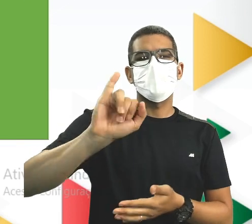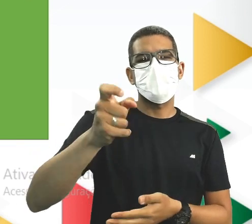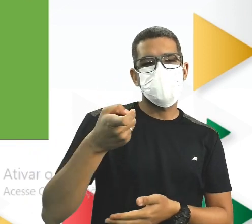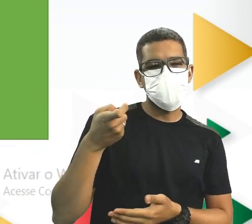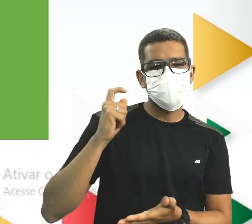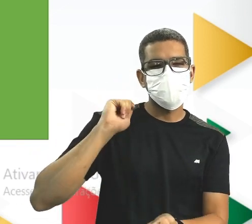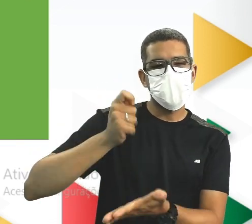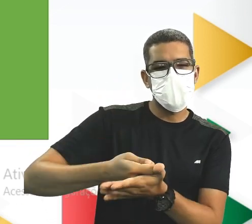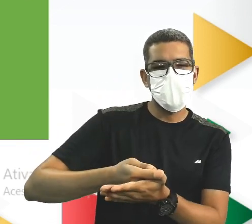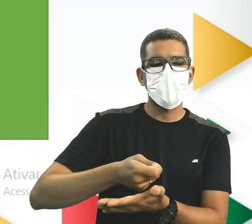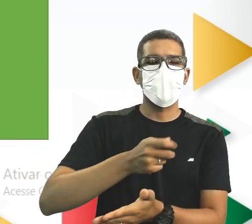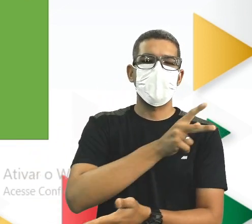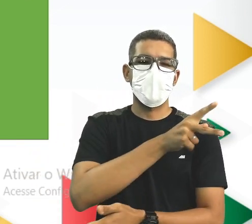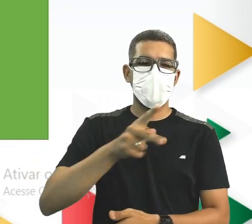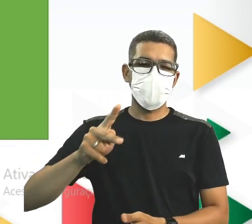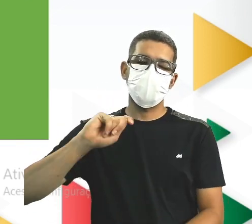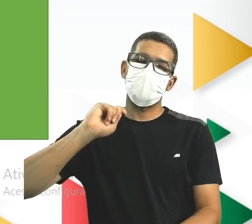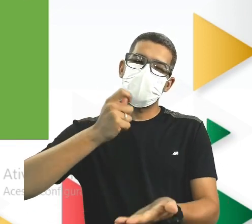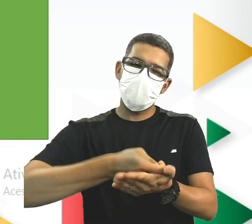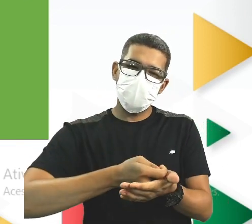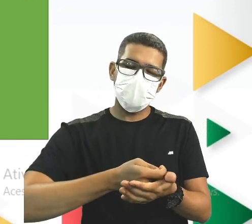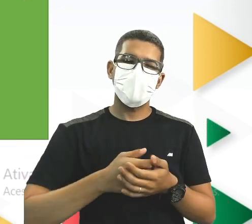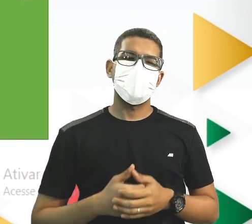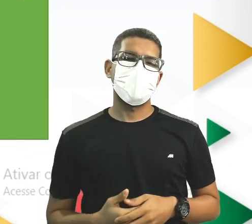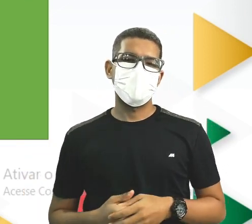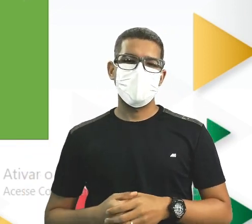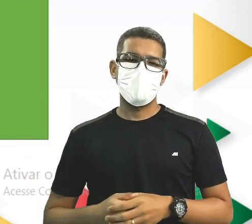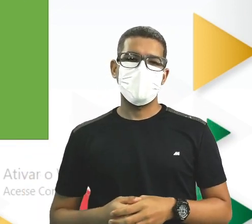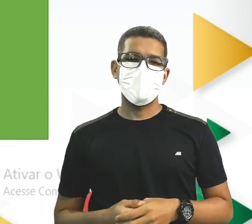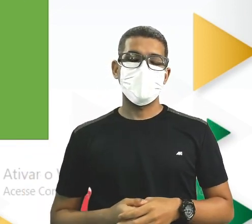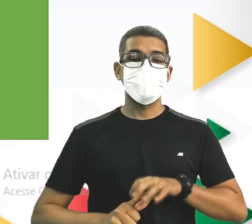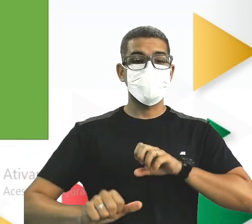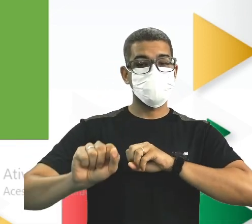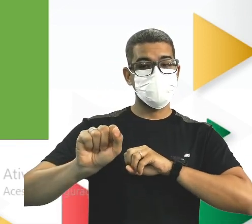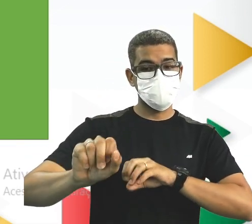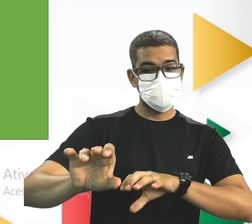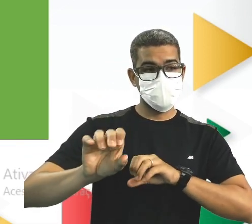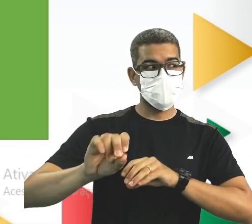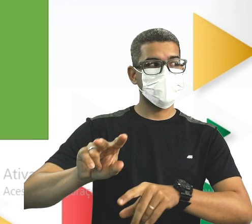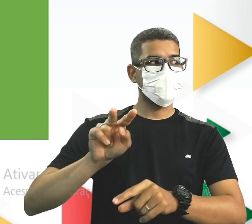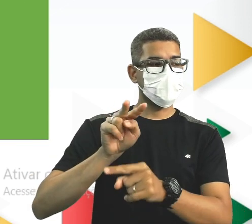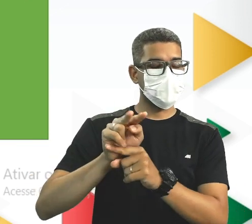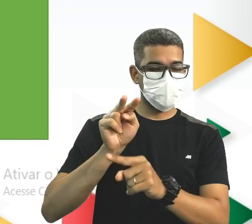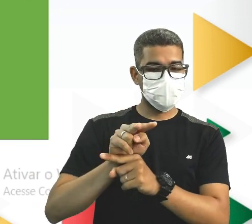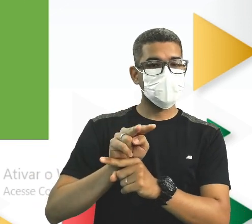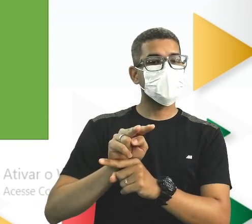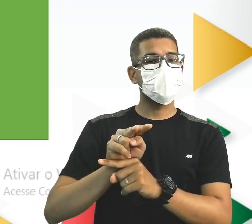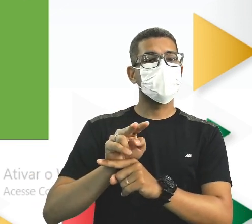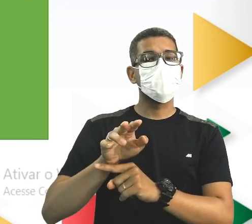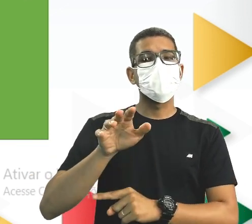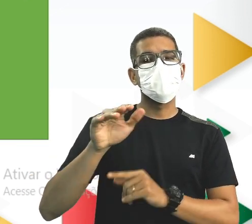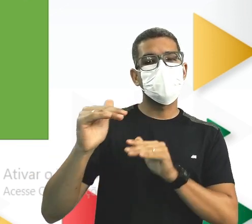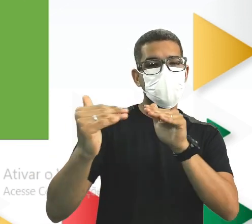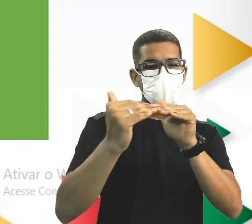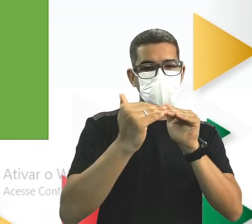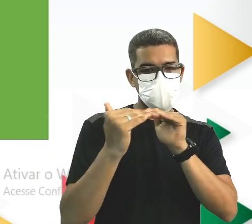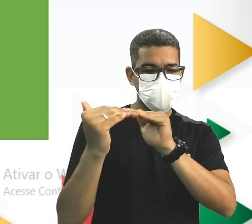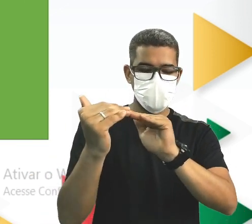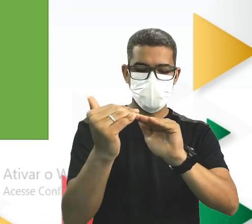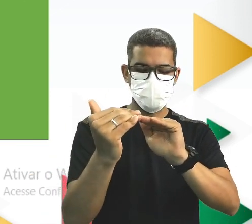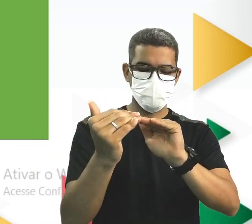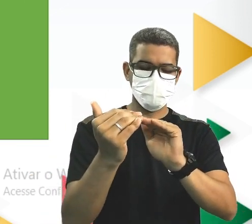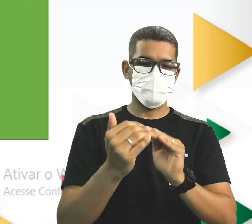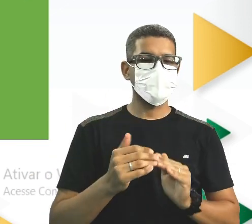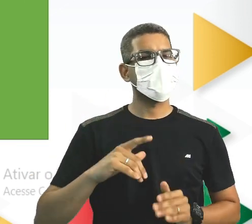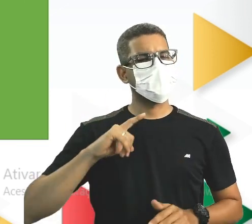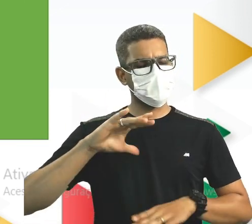e previdenciários devidos, educar e proteger os seus semelhantes, está lá